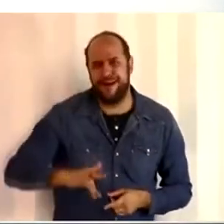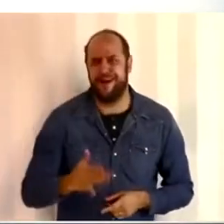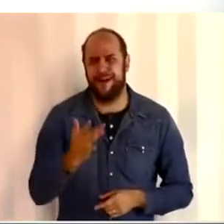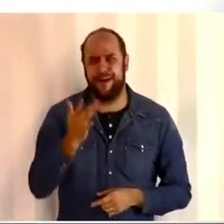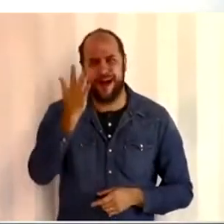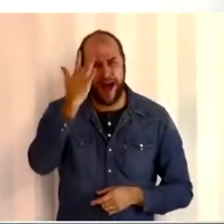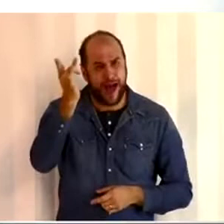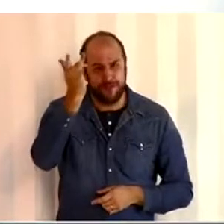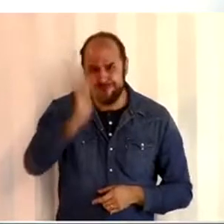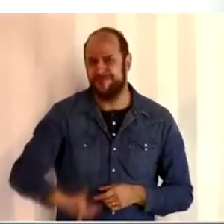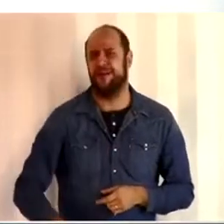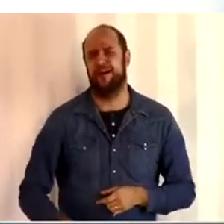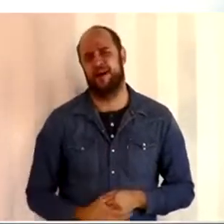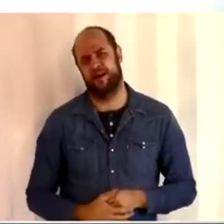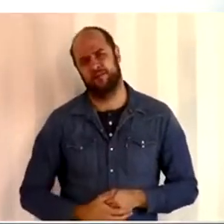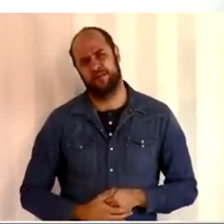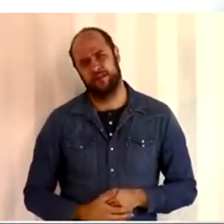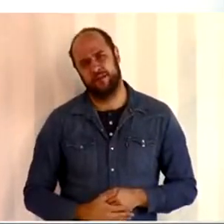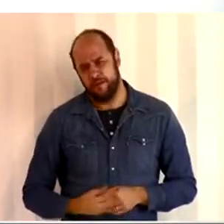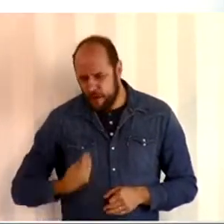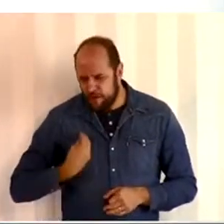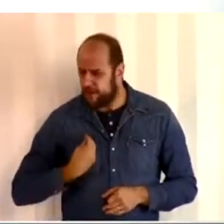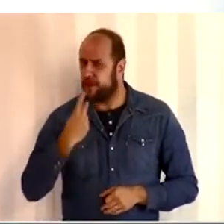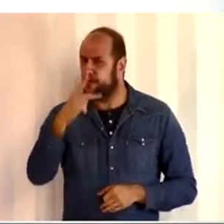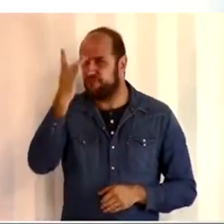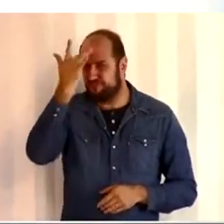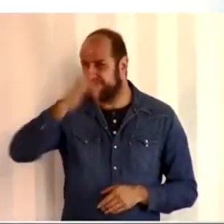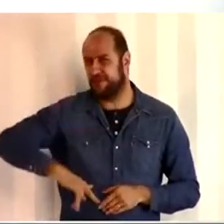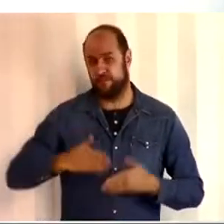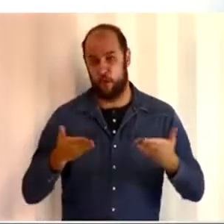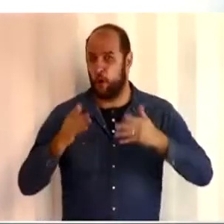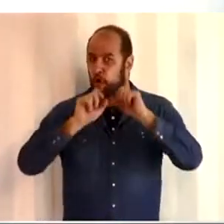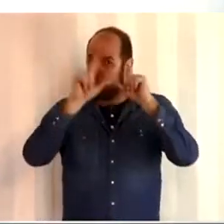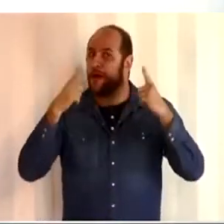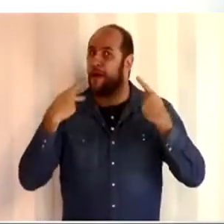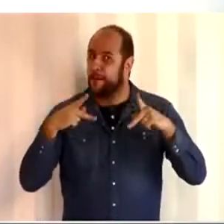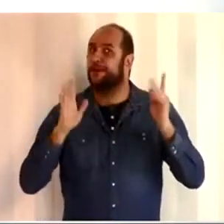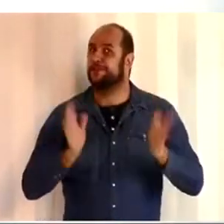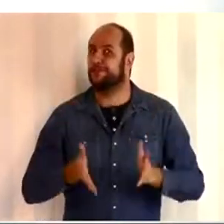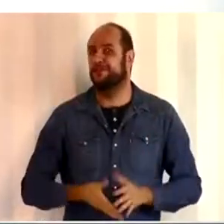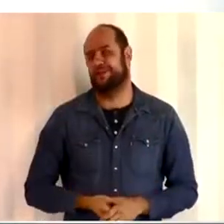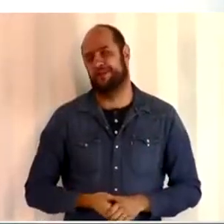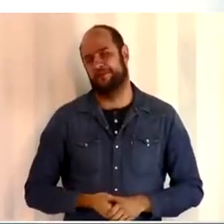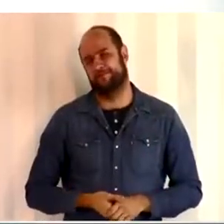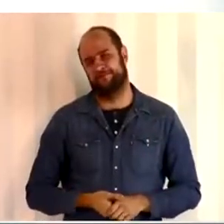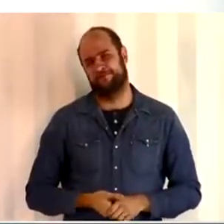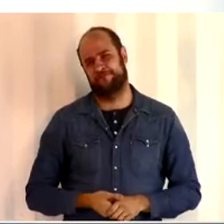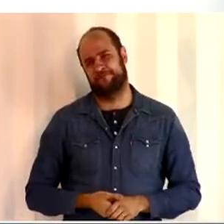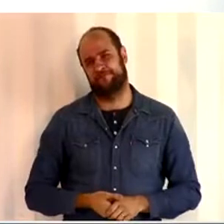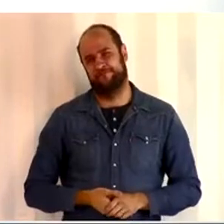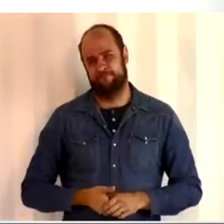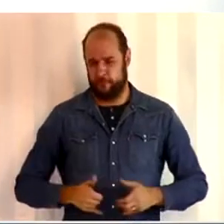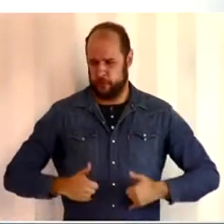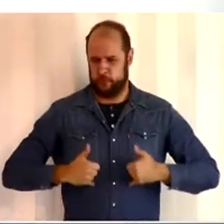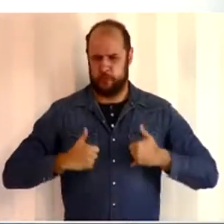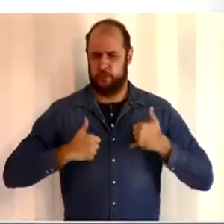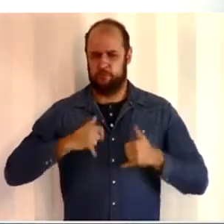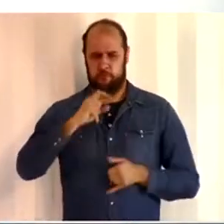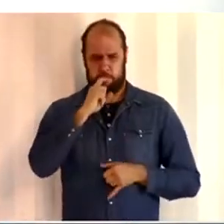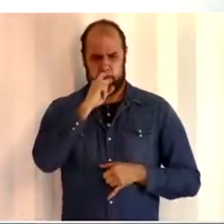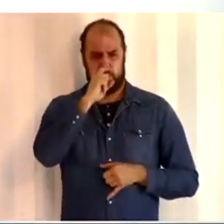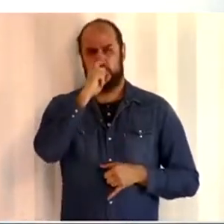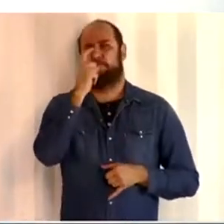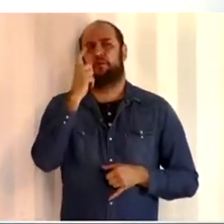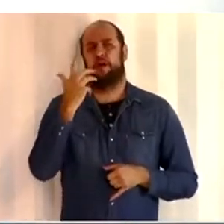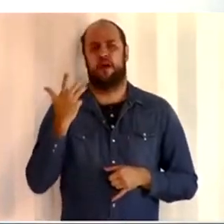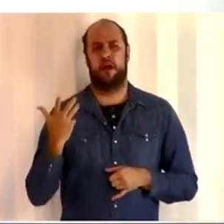amanhã. O que é a sua vida? Não foi isso que nós aprendemos hoje pela manhã? Dessa arrogante jactância que